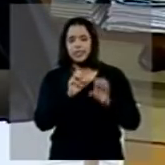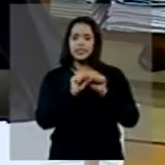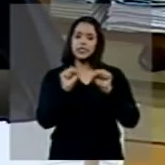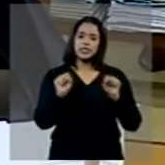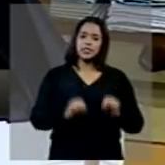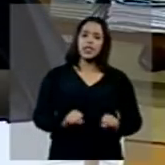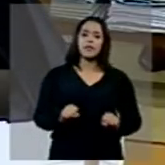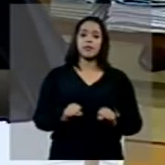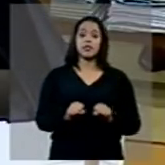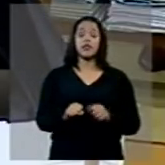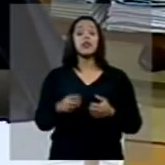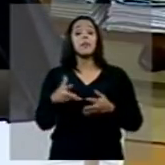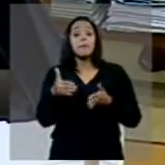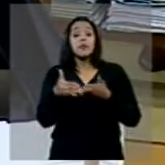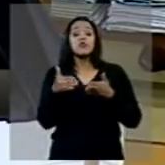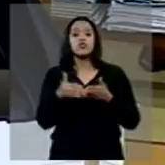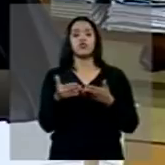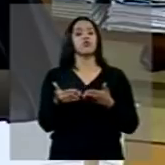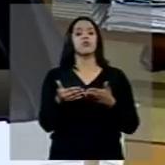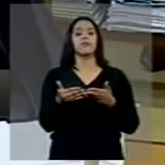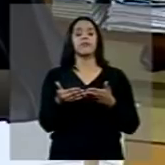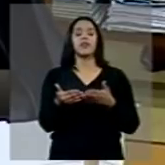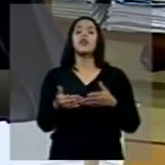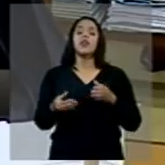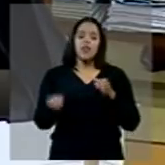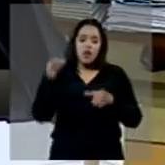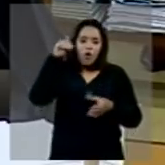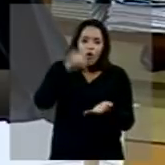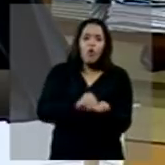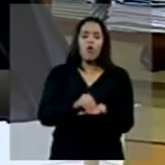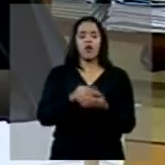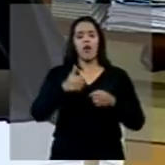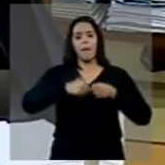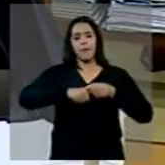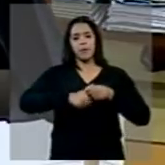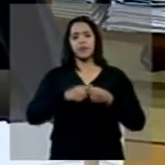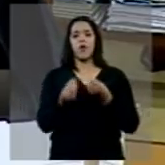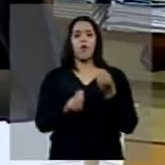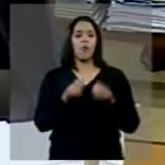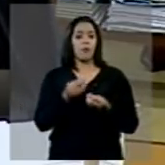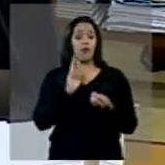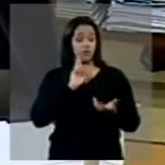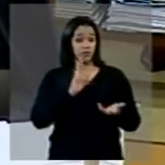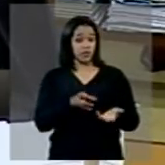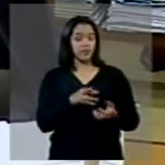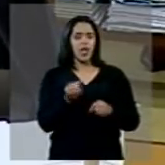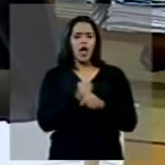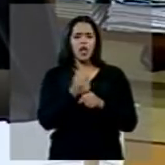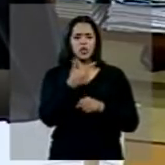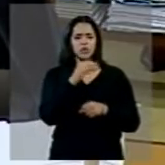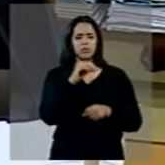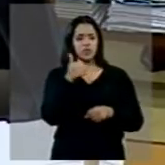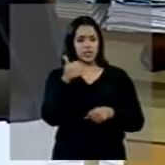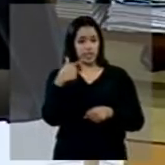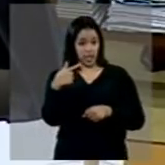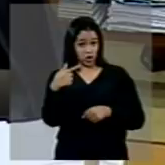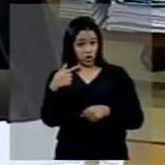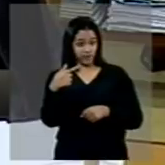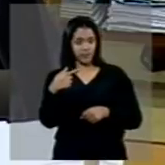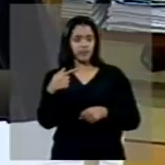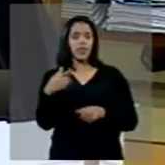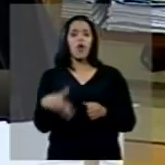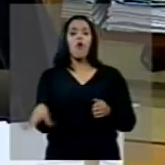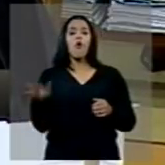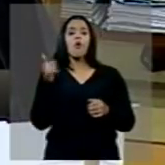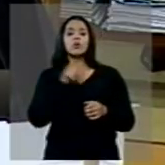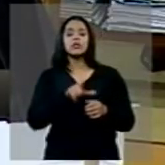ensejaram a revisão e o recurso à biometria como medidas saneadoras. Em 2017, ao se atingir a marca